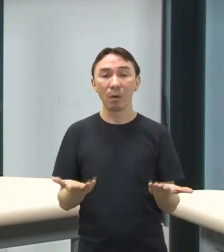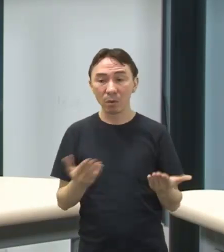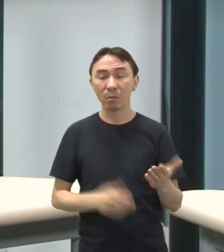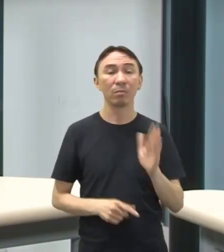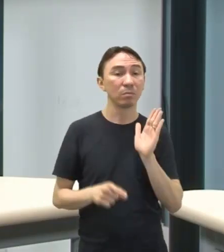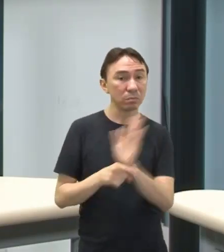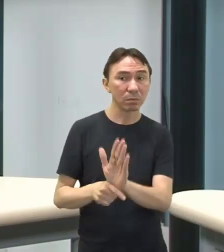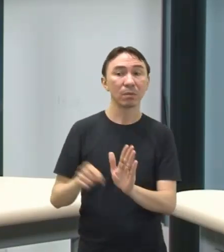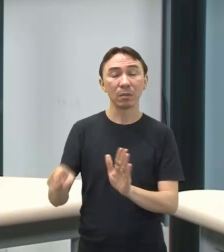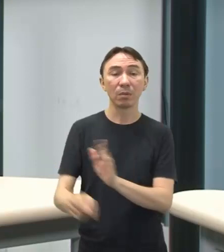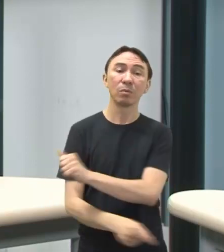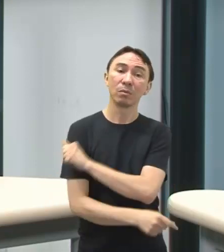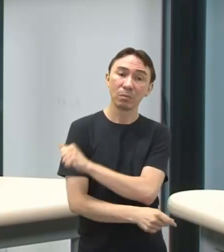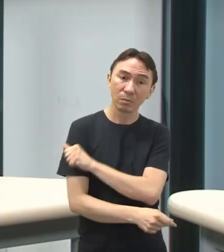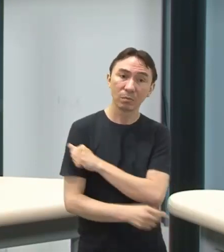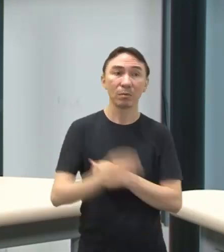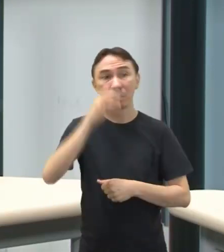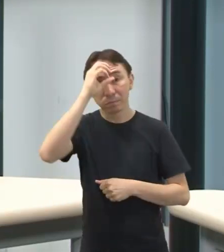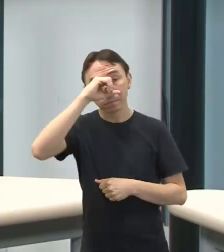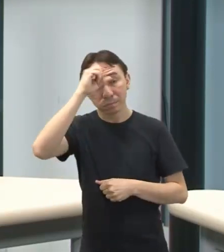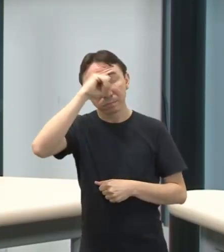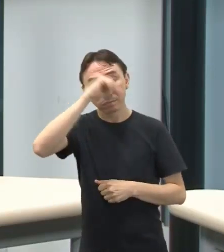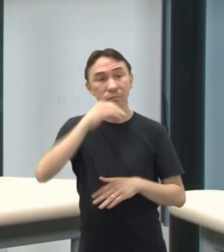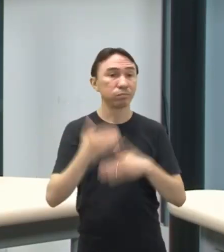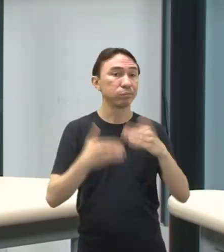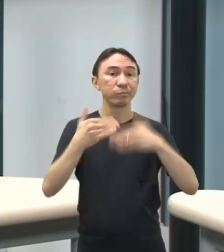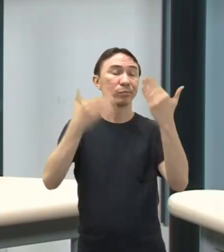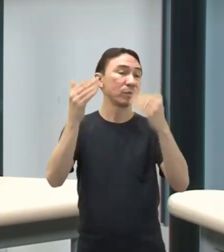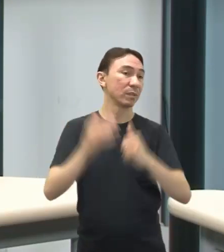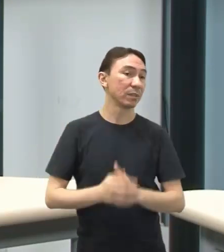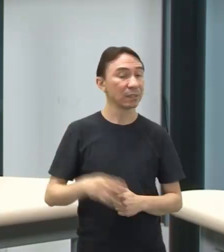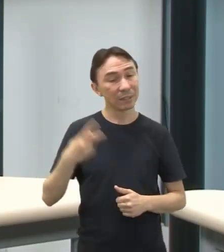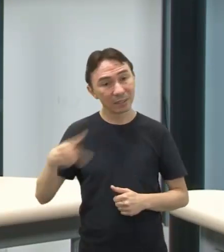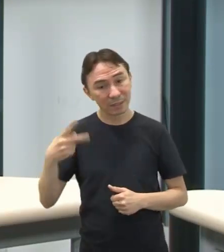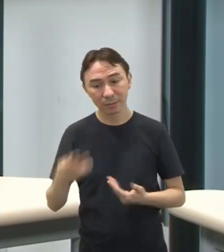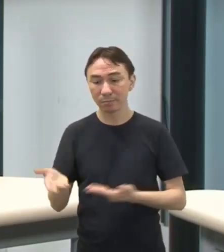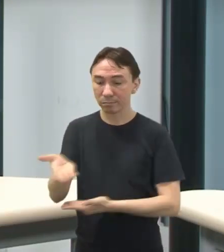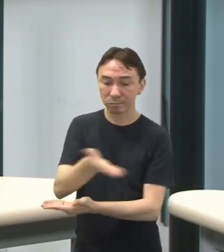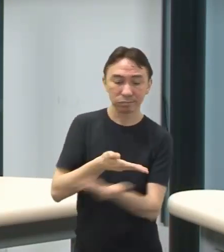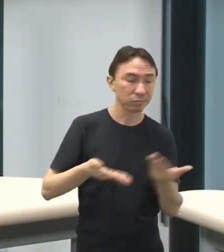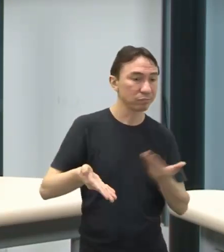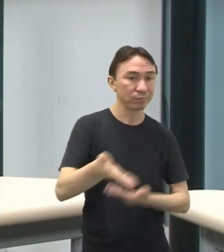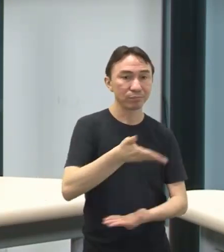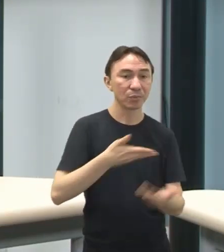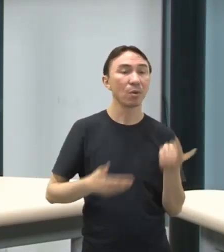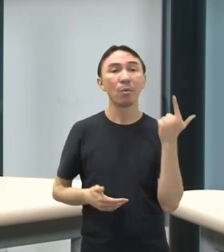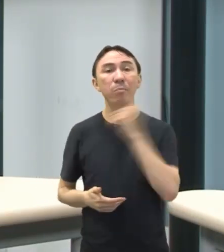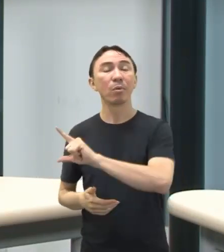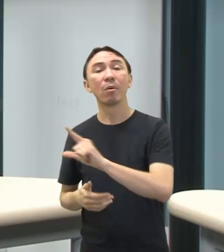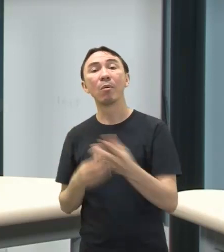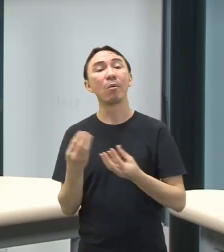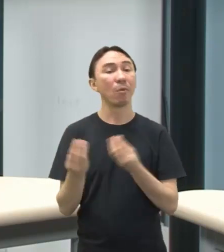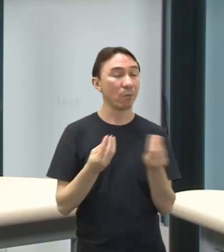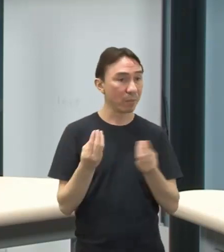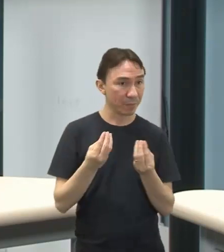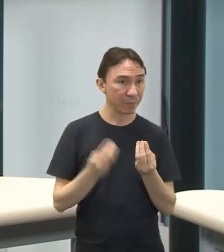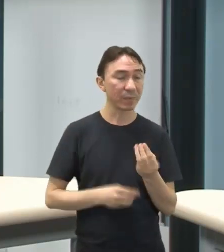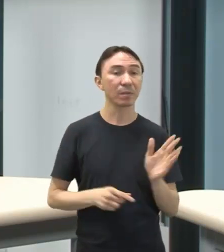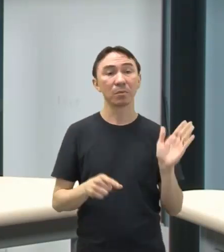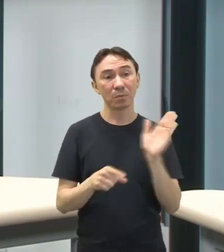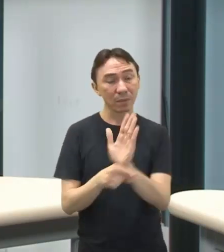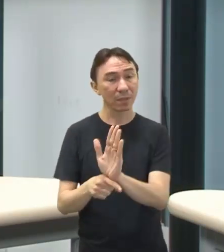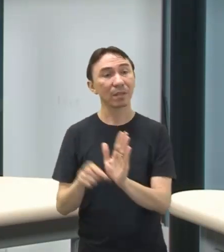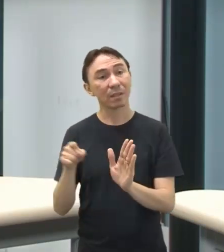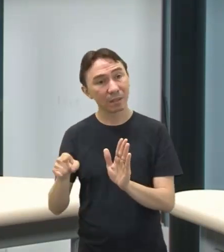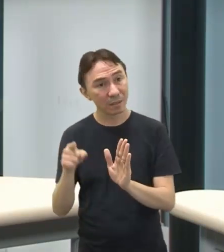dos Estudantes e promover a troca entre eles também né auxiliando a avaliação e auxiliando também nos